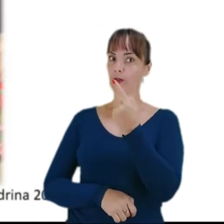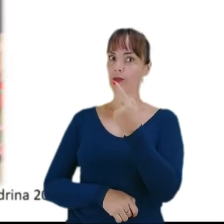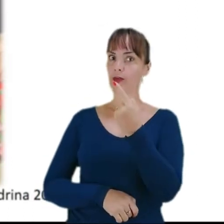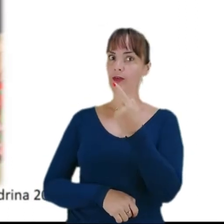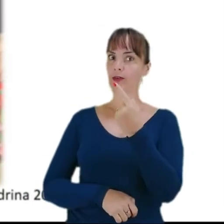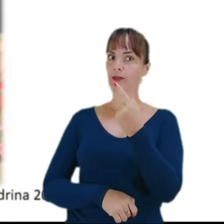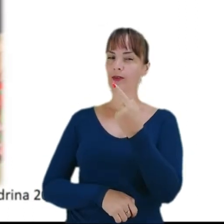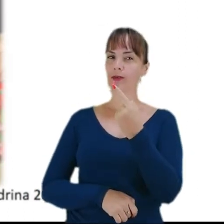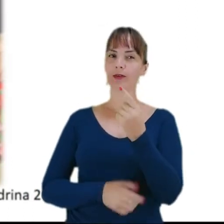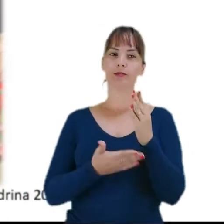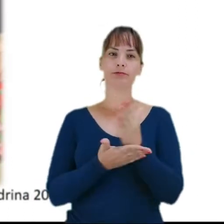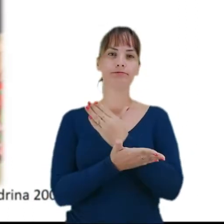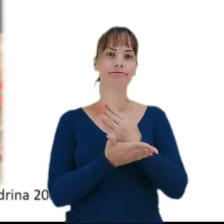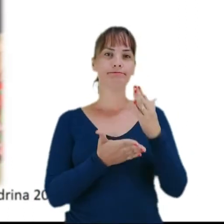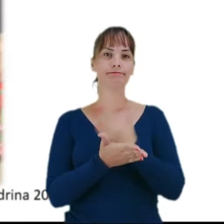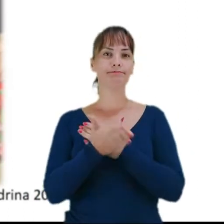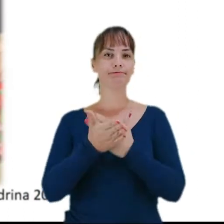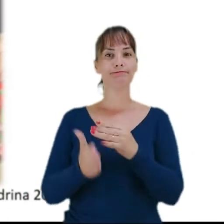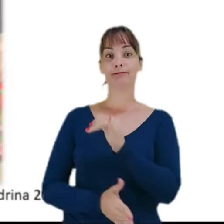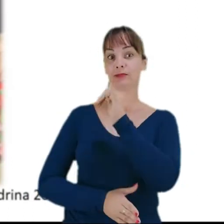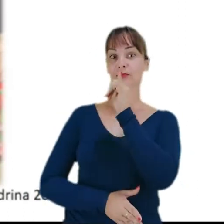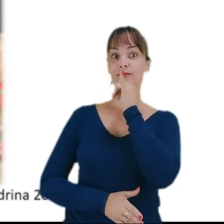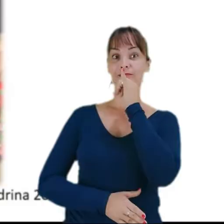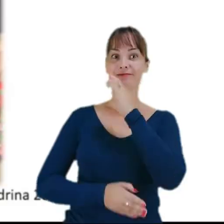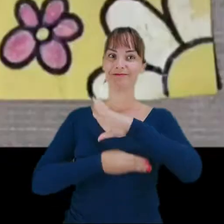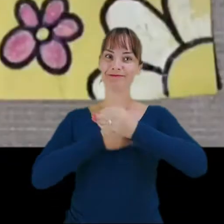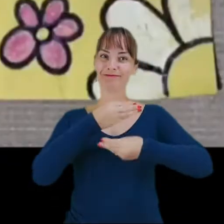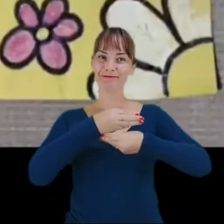imagem alguns exemplos de composições.